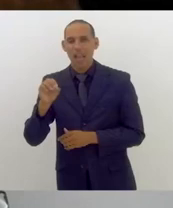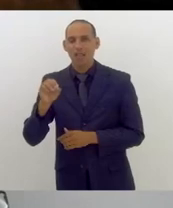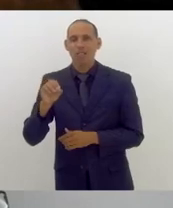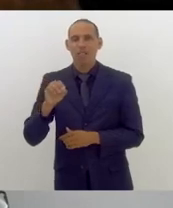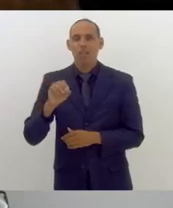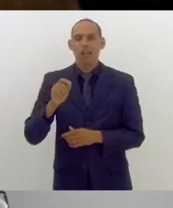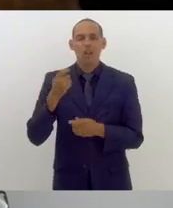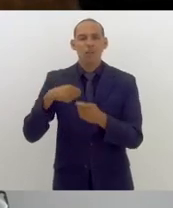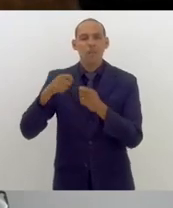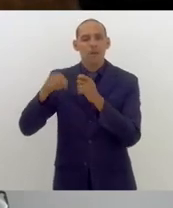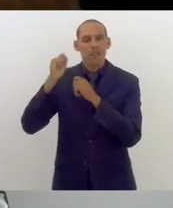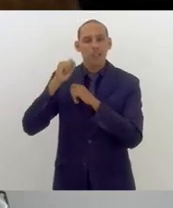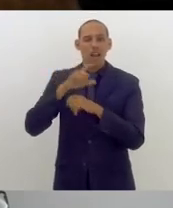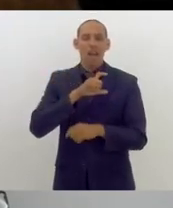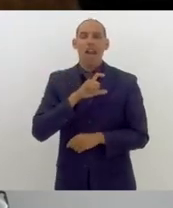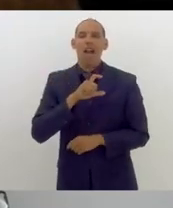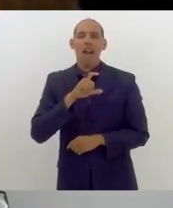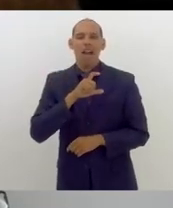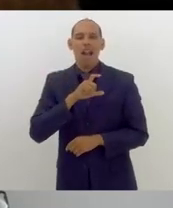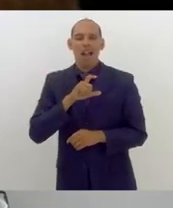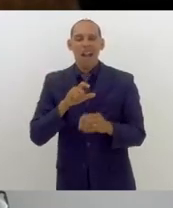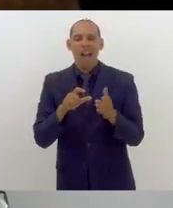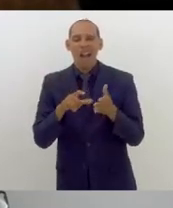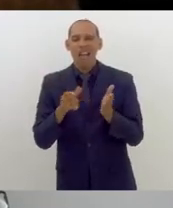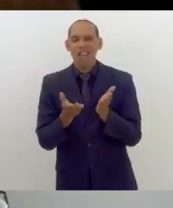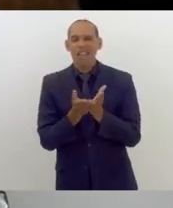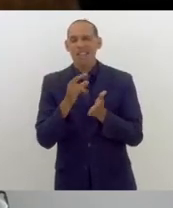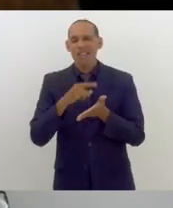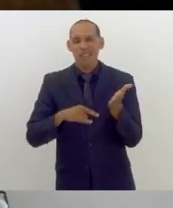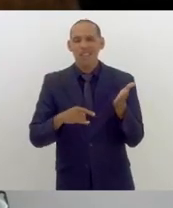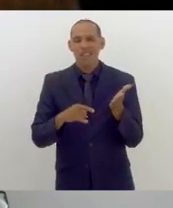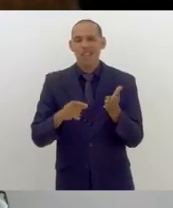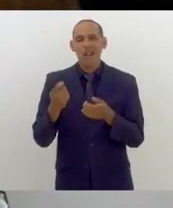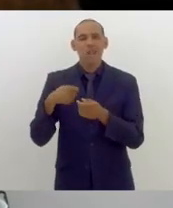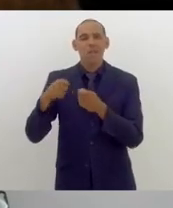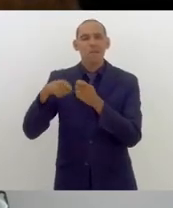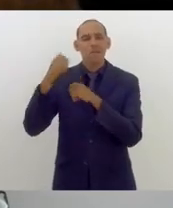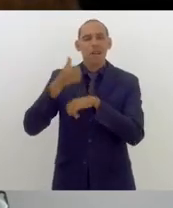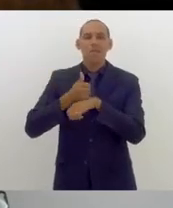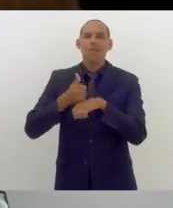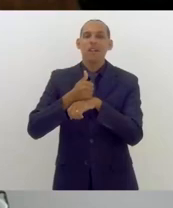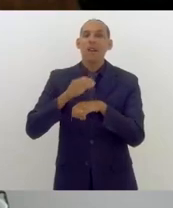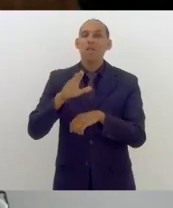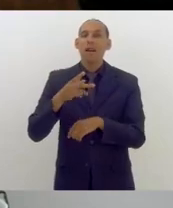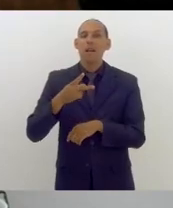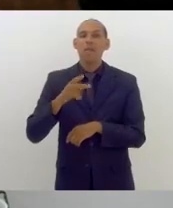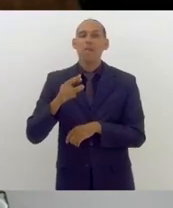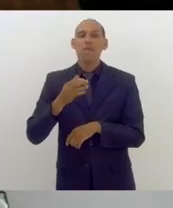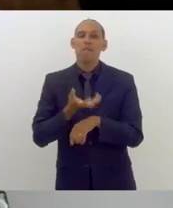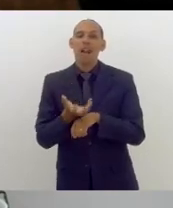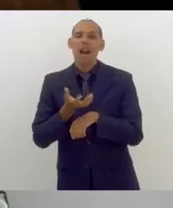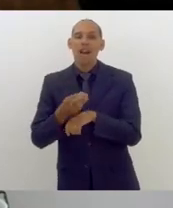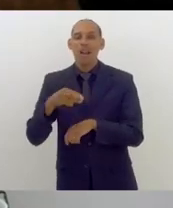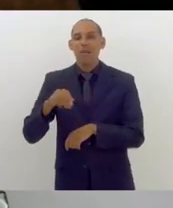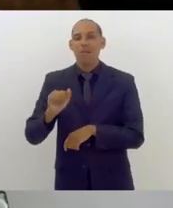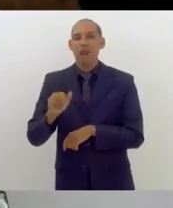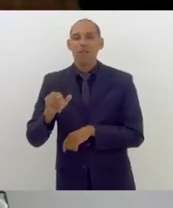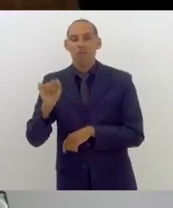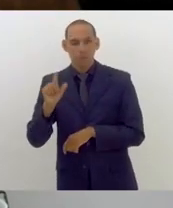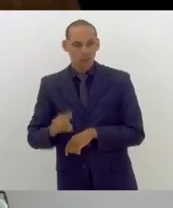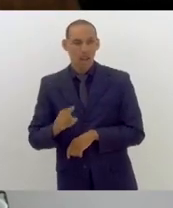carteira de pesca profissional porque na praça Mota fechado porque o iluminado ainda presidente